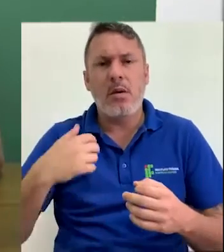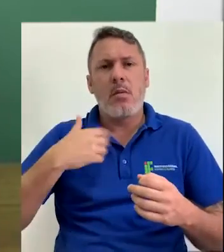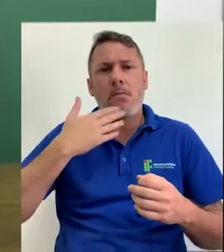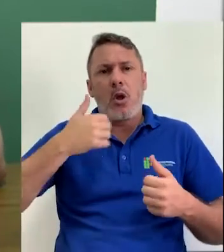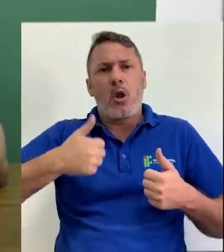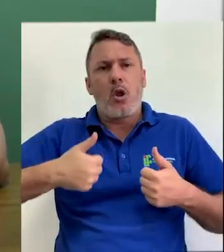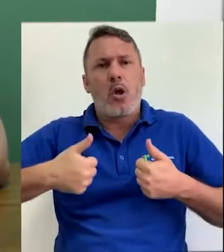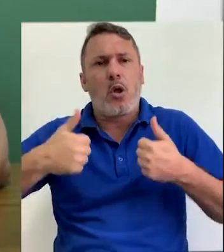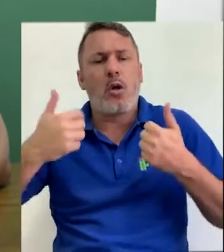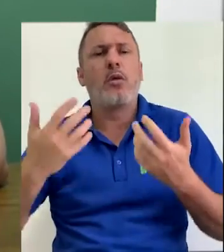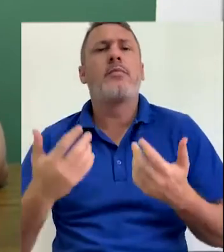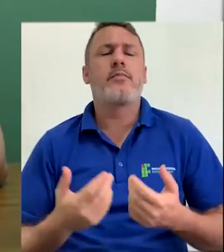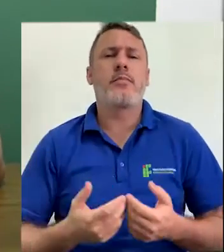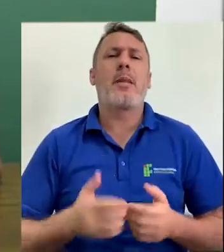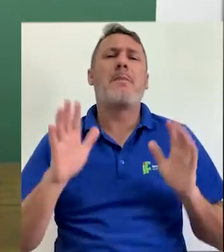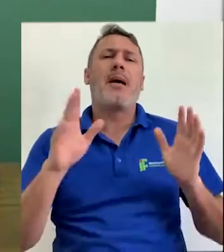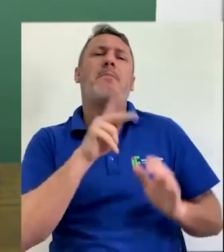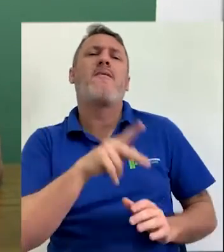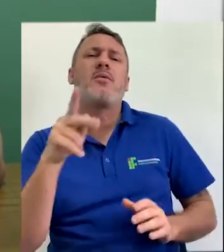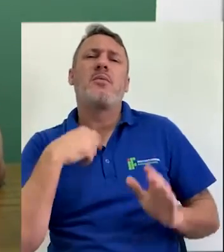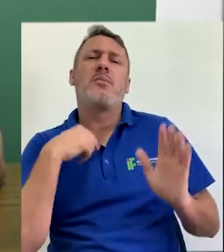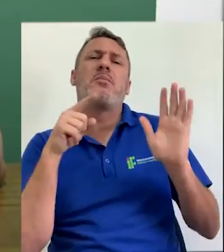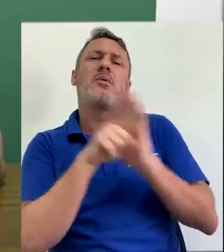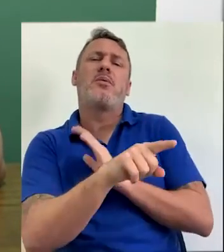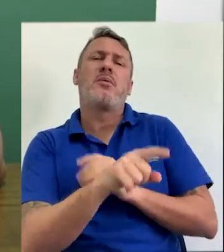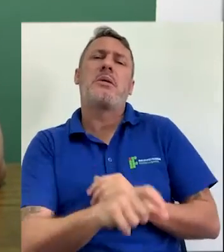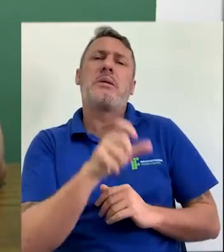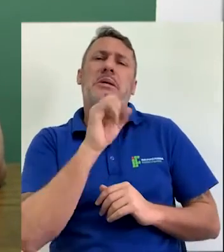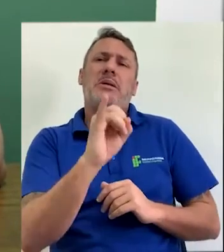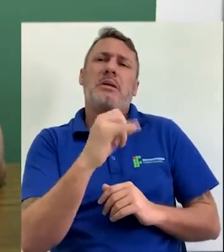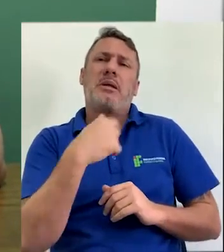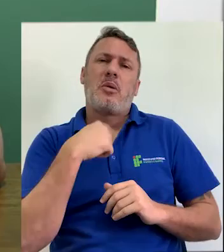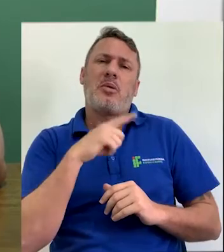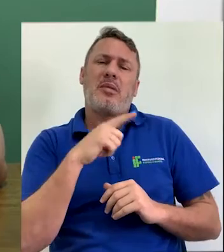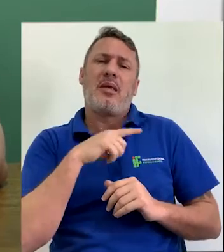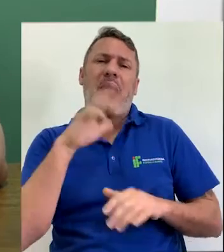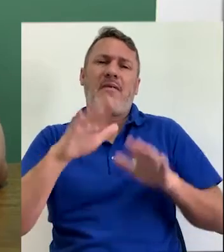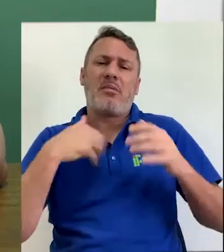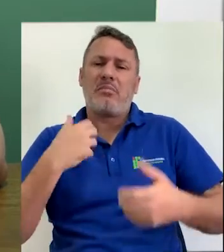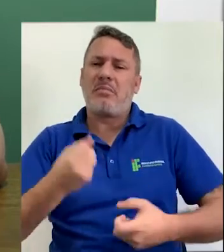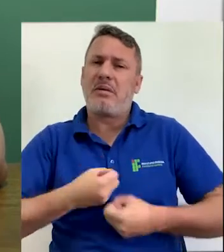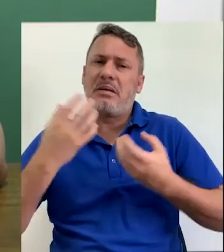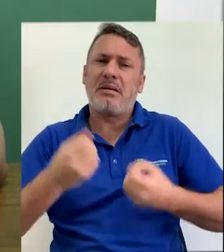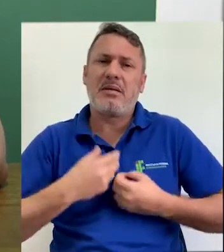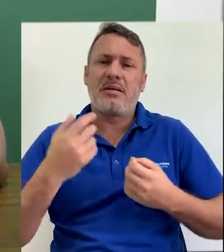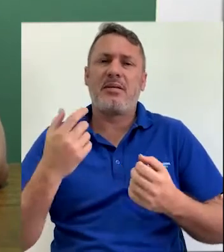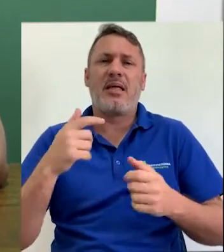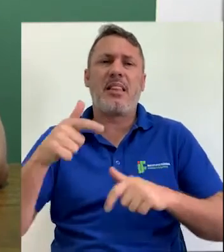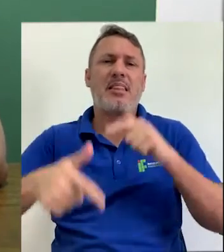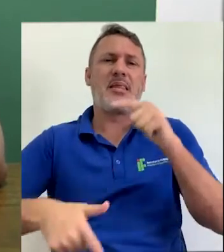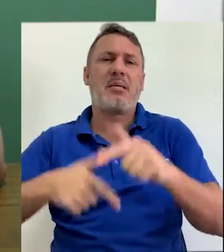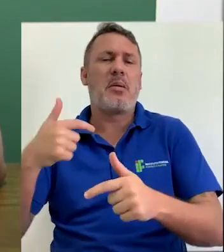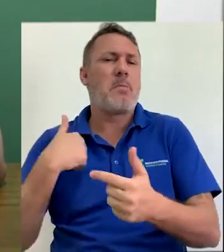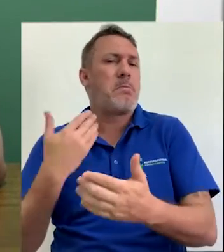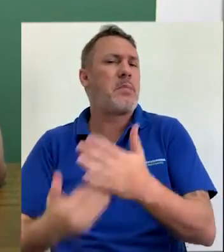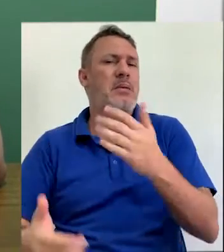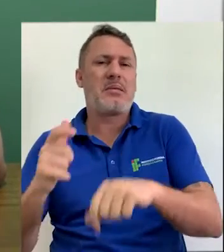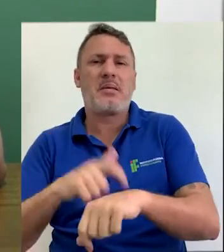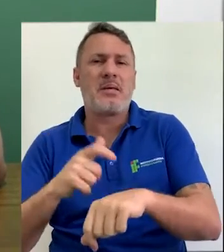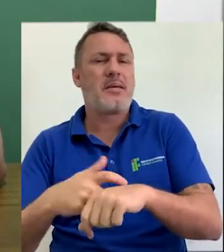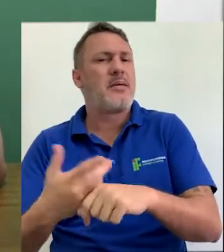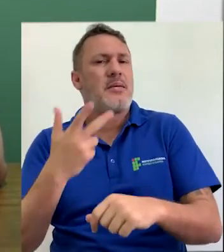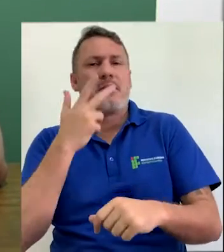professor, e se eu produzir a quantidade insuficiente para o trabalho, a